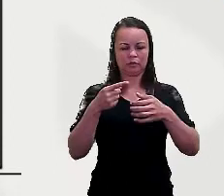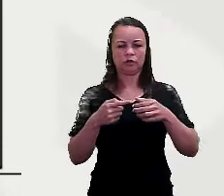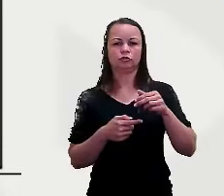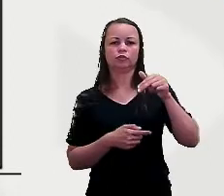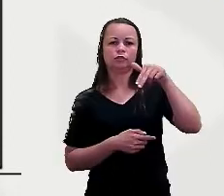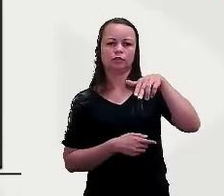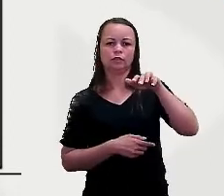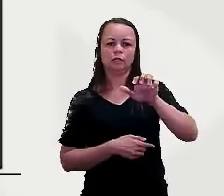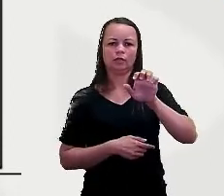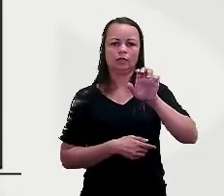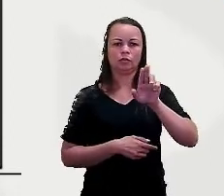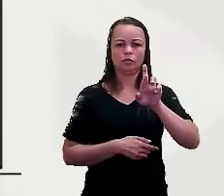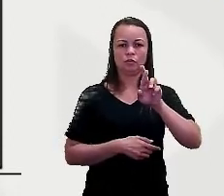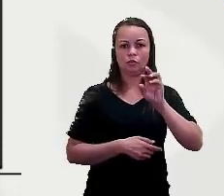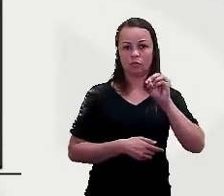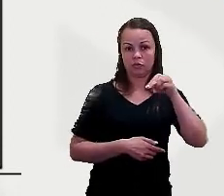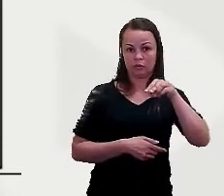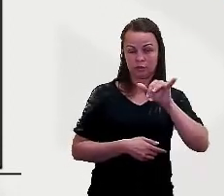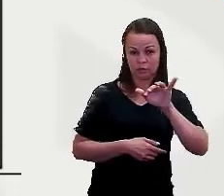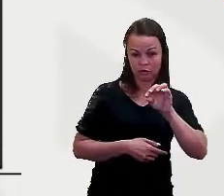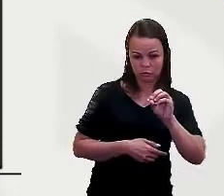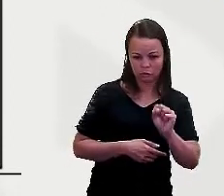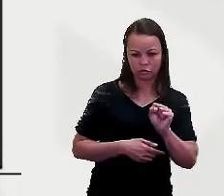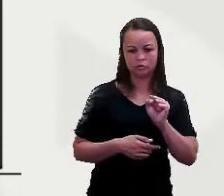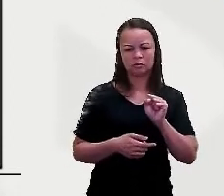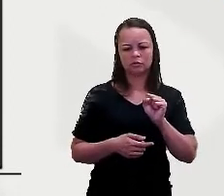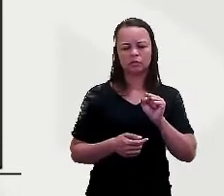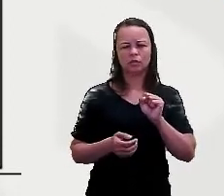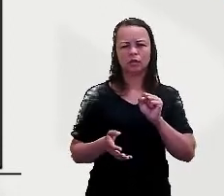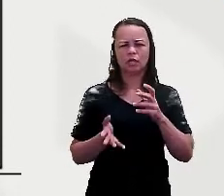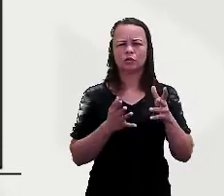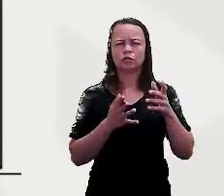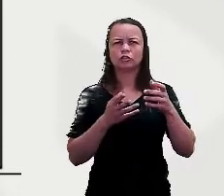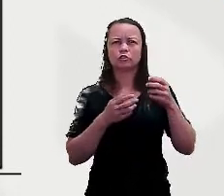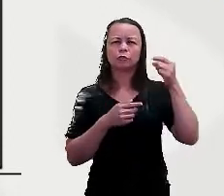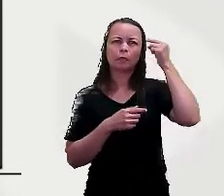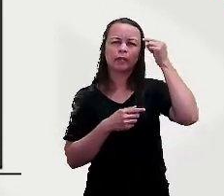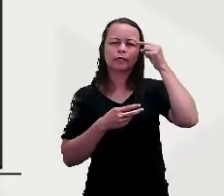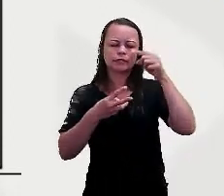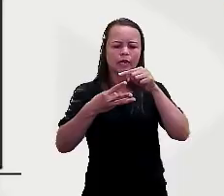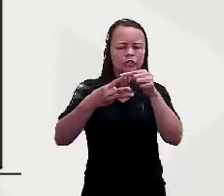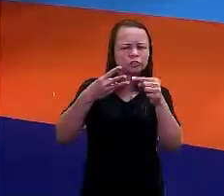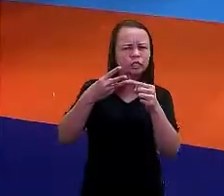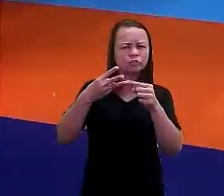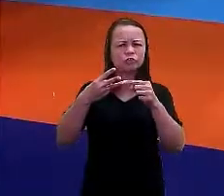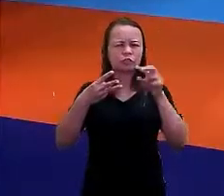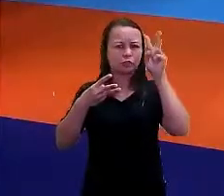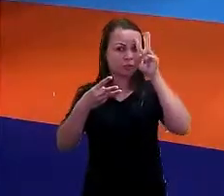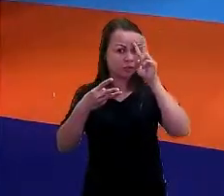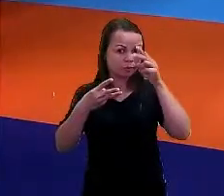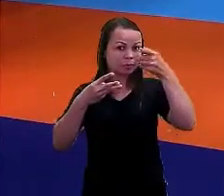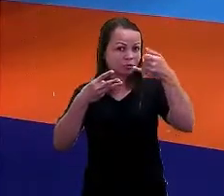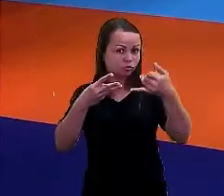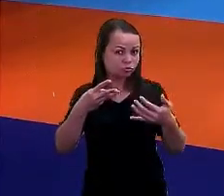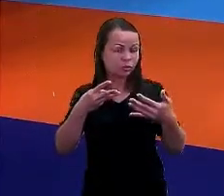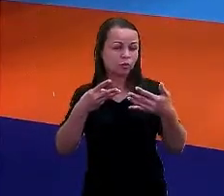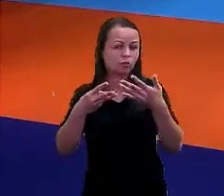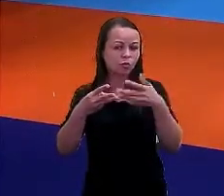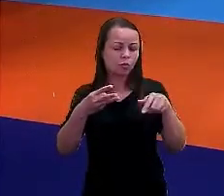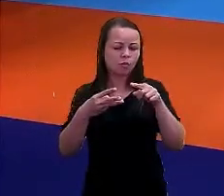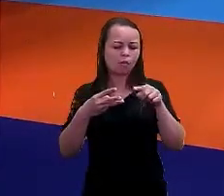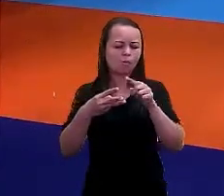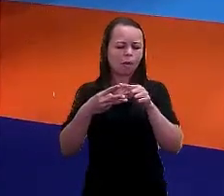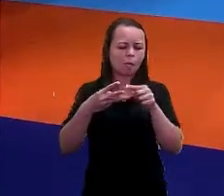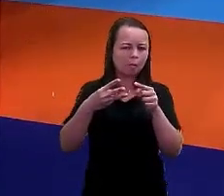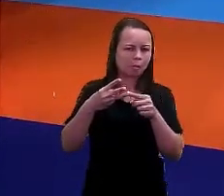gente pensa naquelas funções sensitivas, aquelas funções integradoras e motoras, a gente não